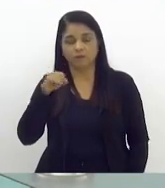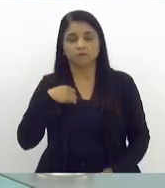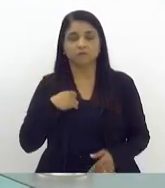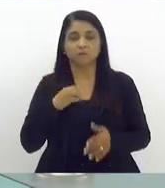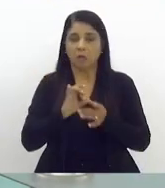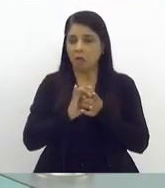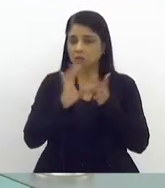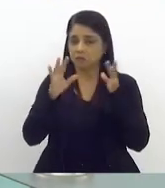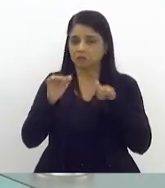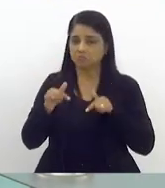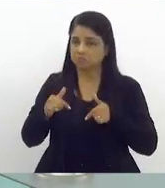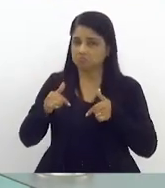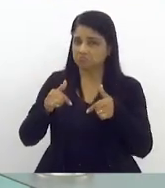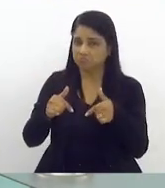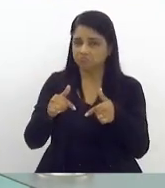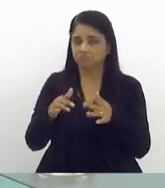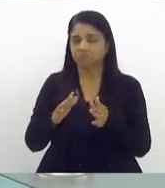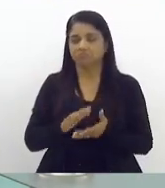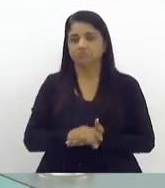ações